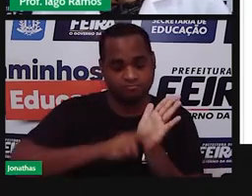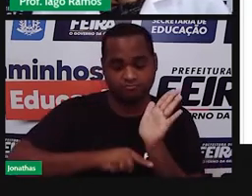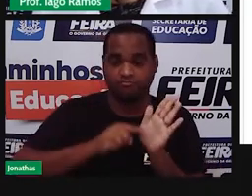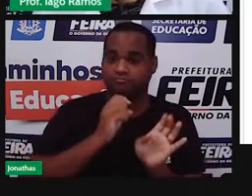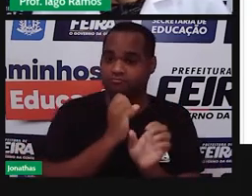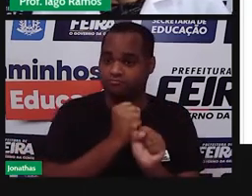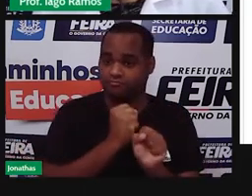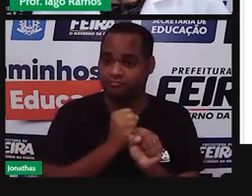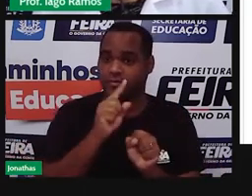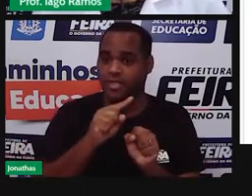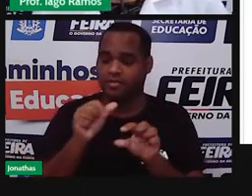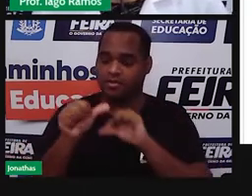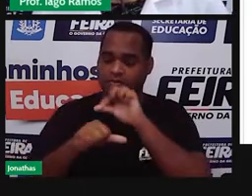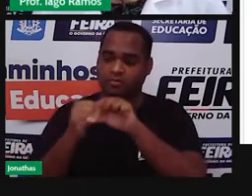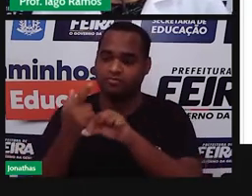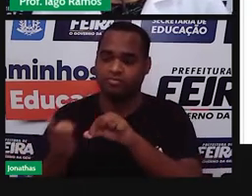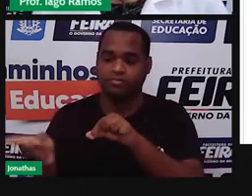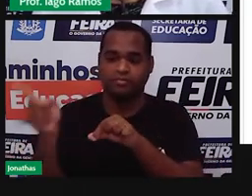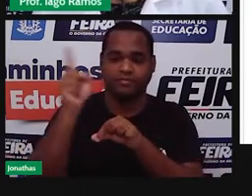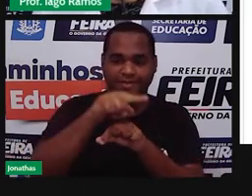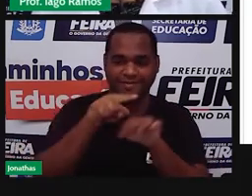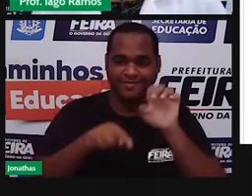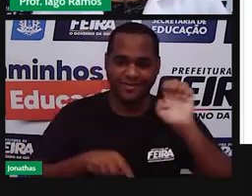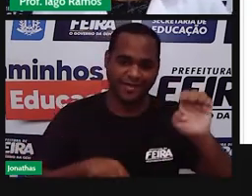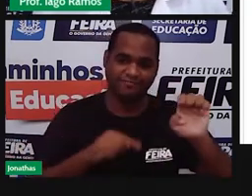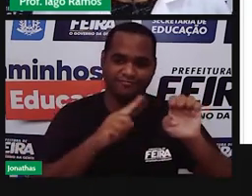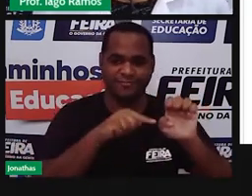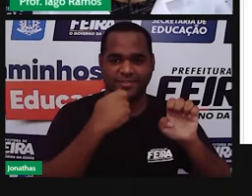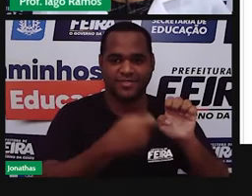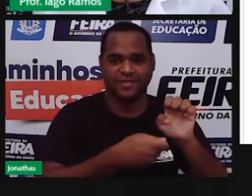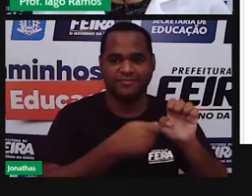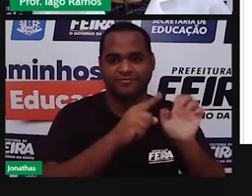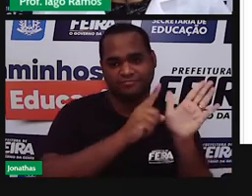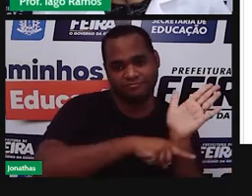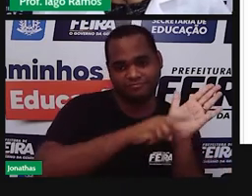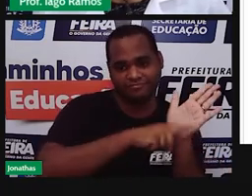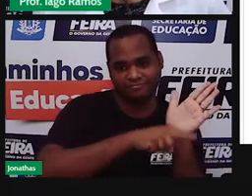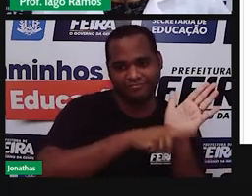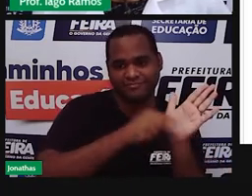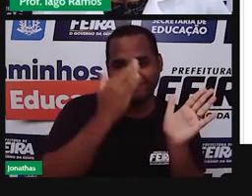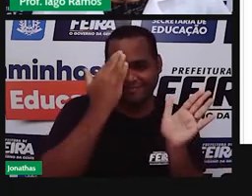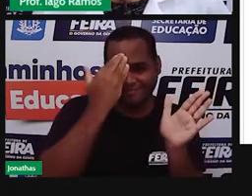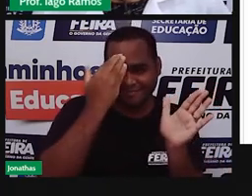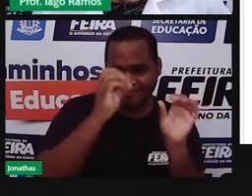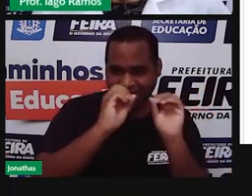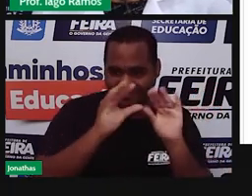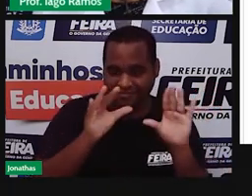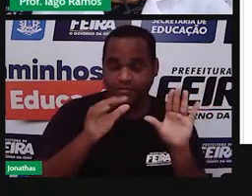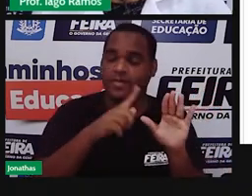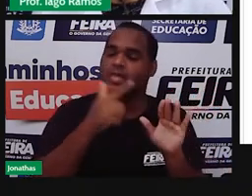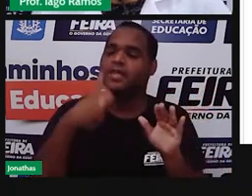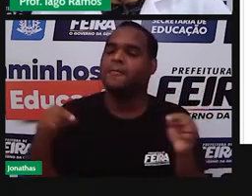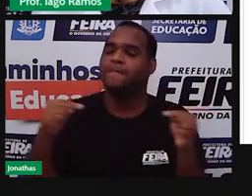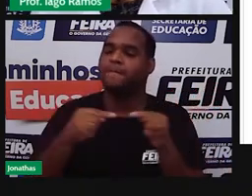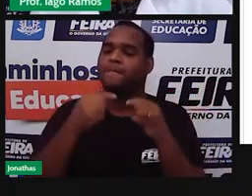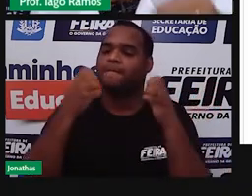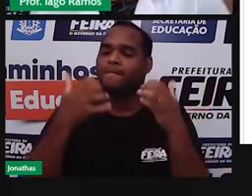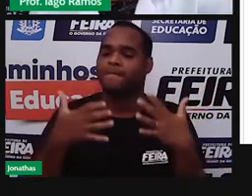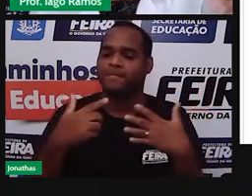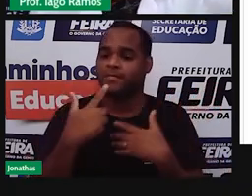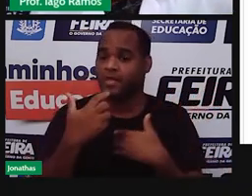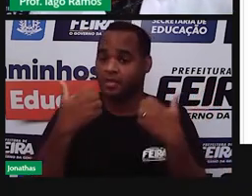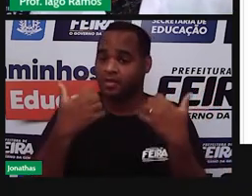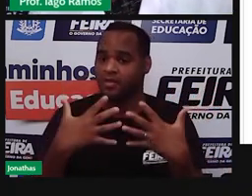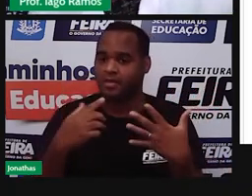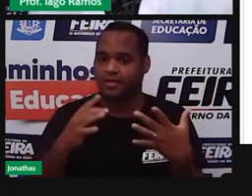negativo, negativo tem que ir para a esquerda, porque os números negativos estão à esquerda. Então, a partir do 6, eu